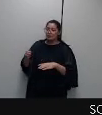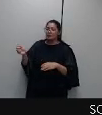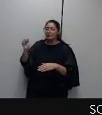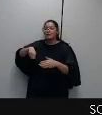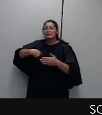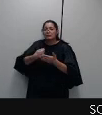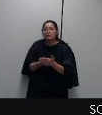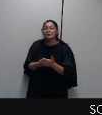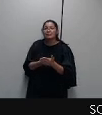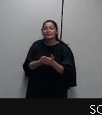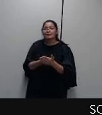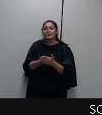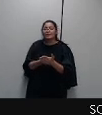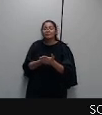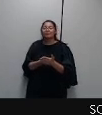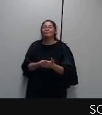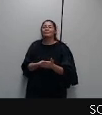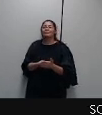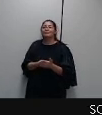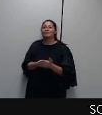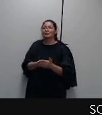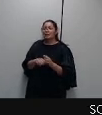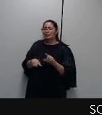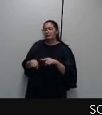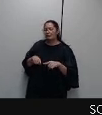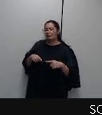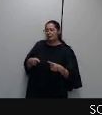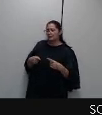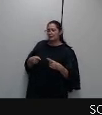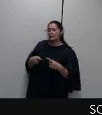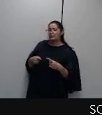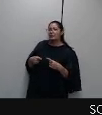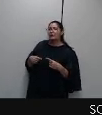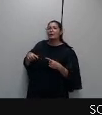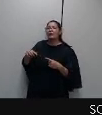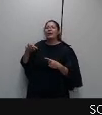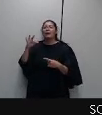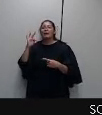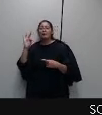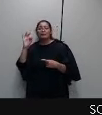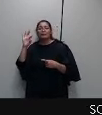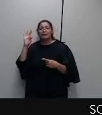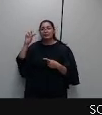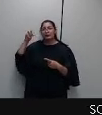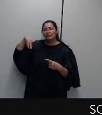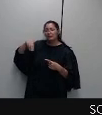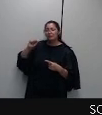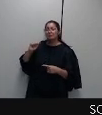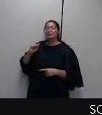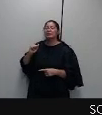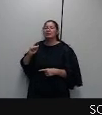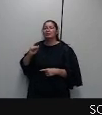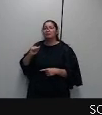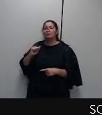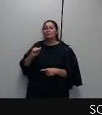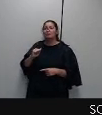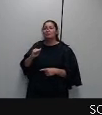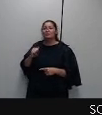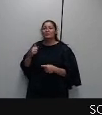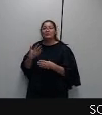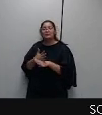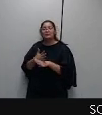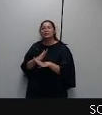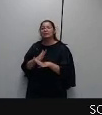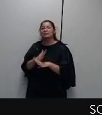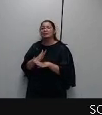magia no caso SPM entendendo que teremos Olha o juiz e ESPM E então é